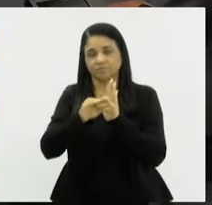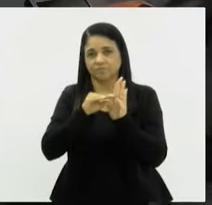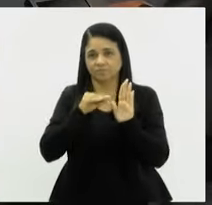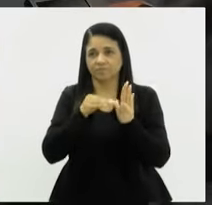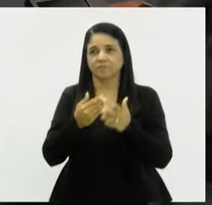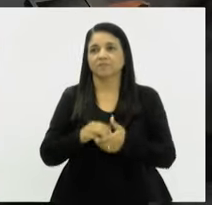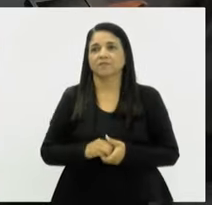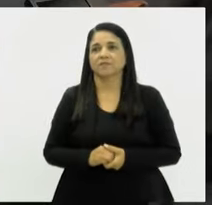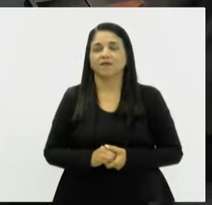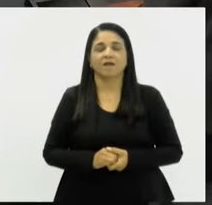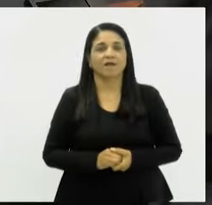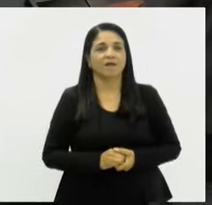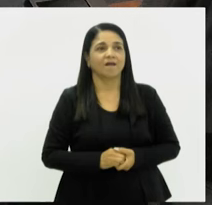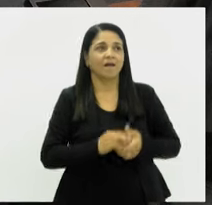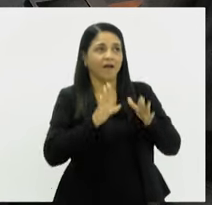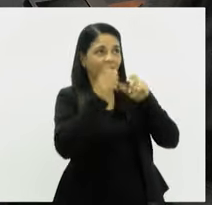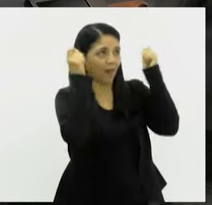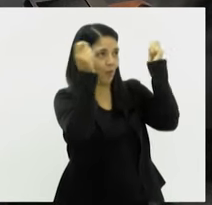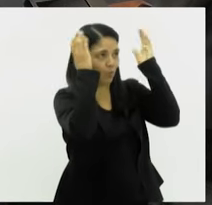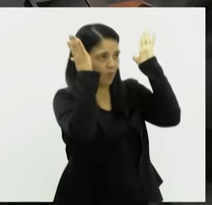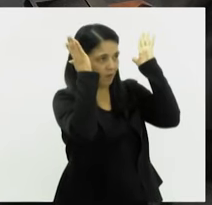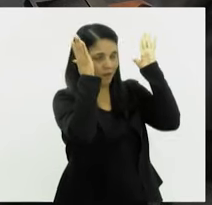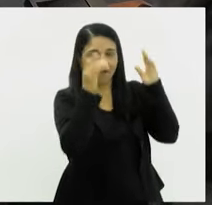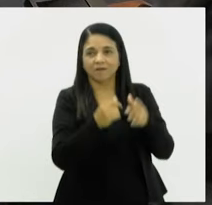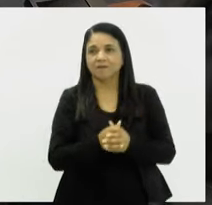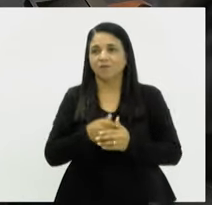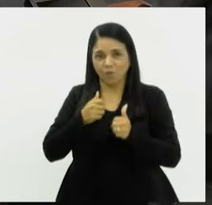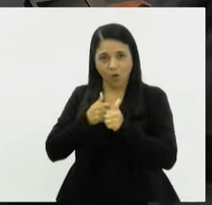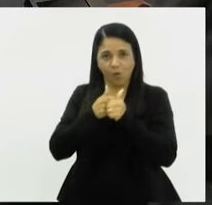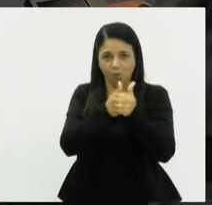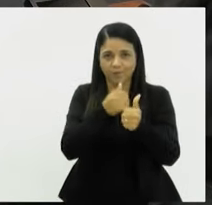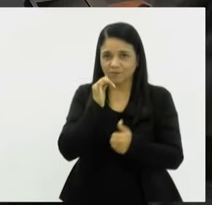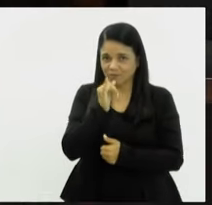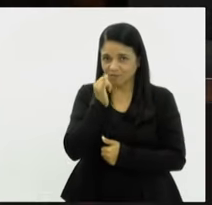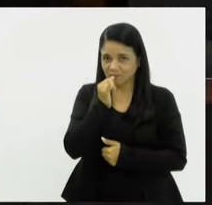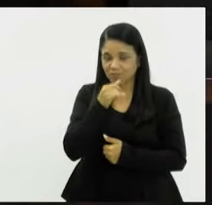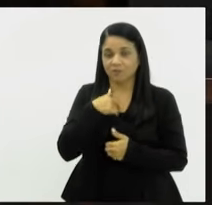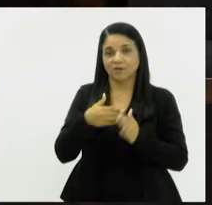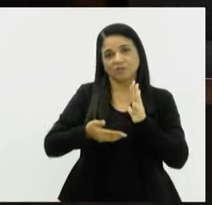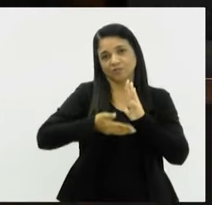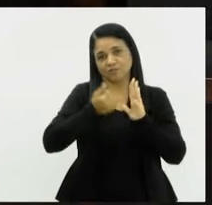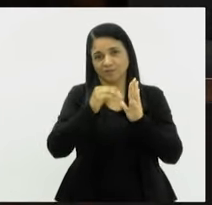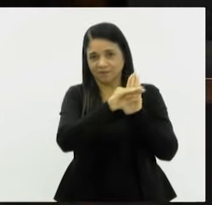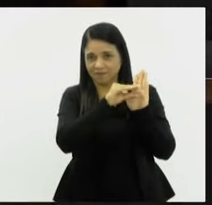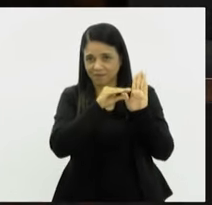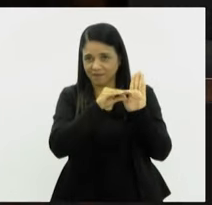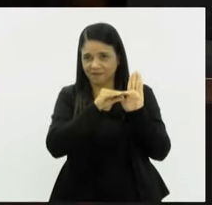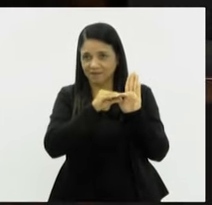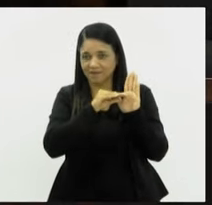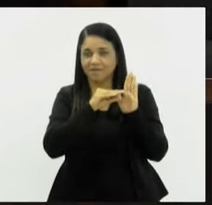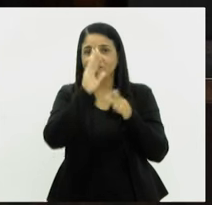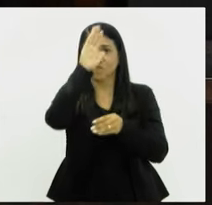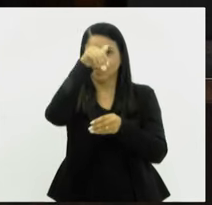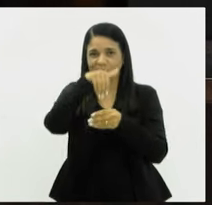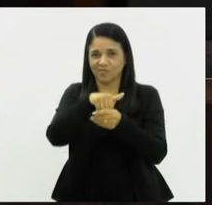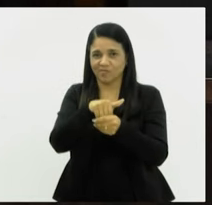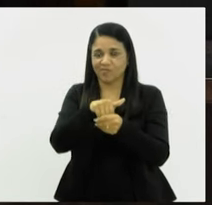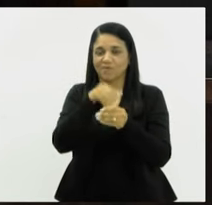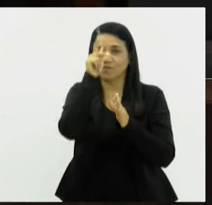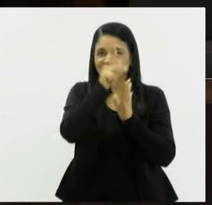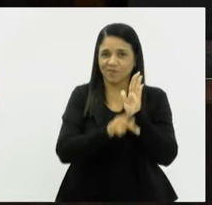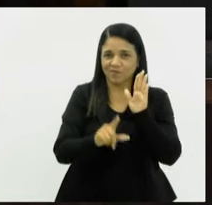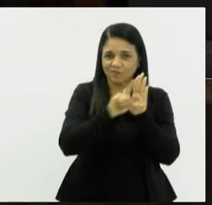Aleluia. Perfeito. Olha, eu estou acompanhando o relator, hein? Com a emenda retirada, em votação, o